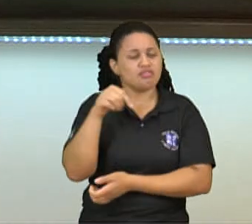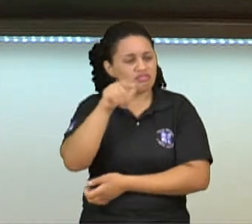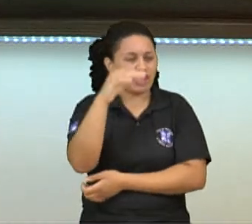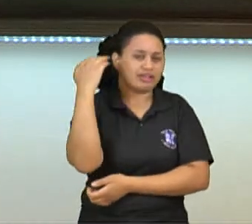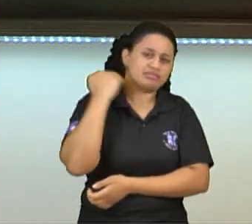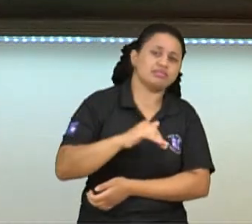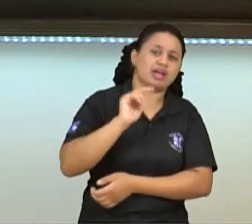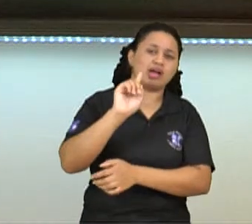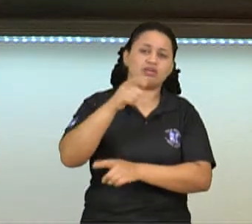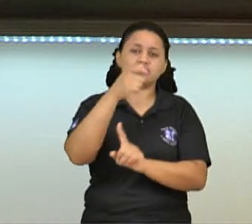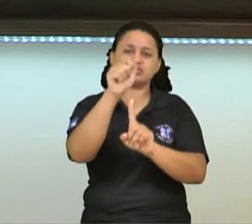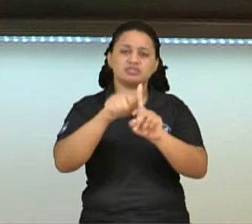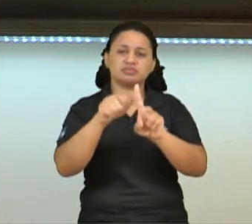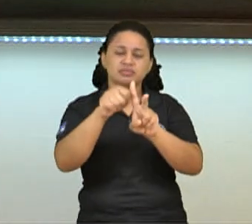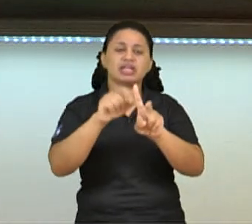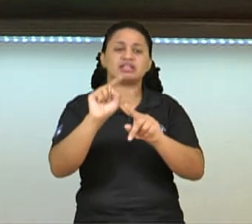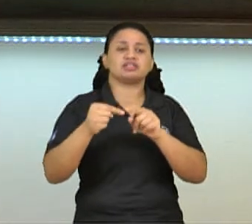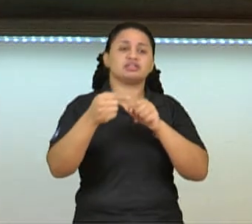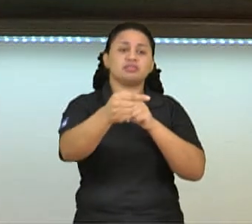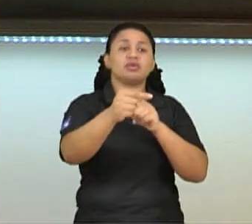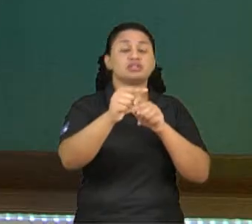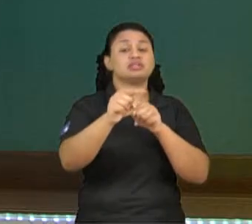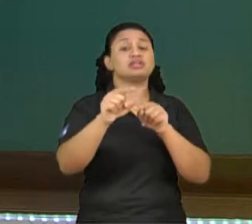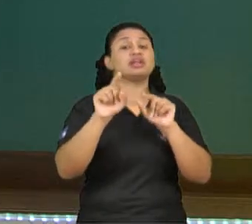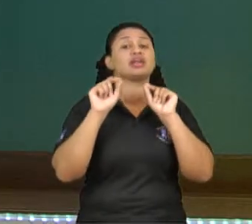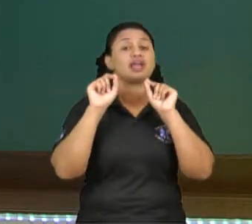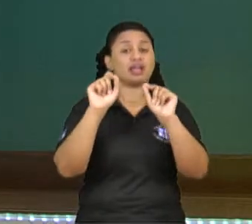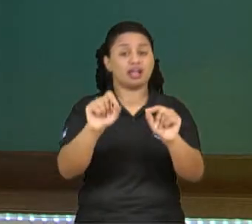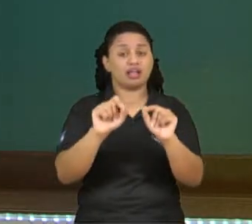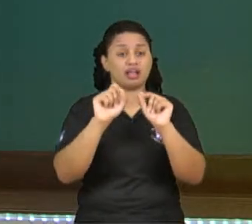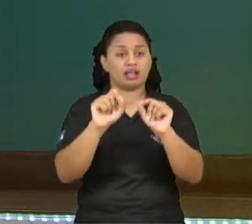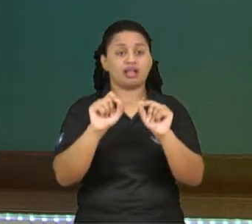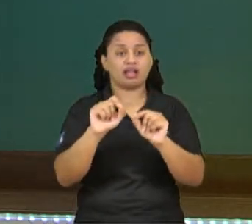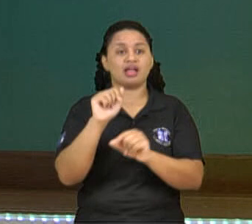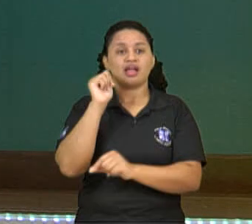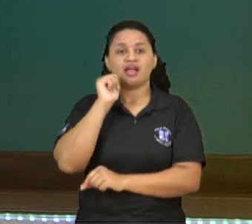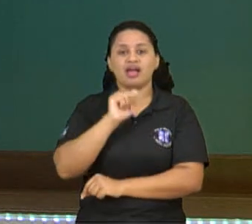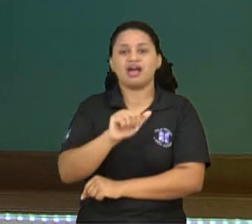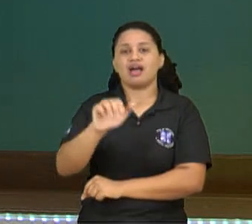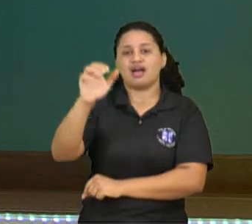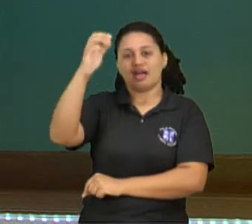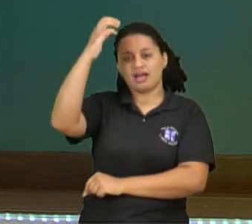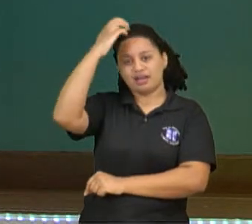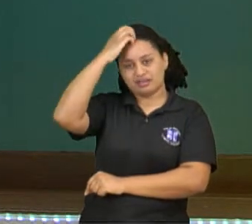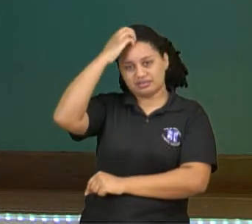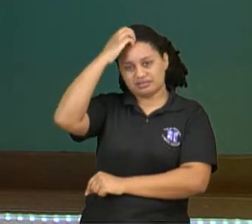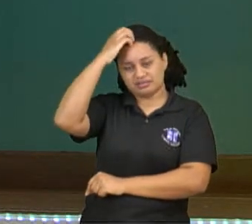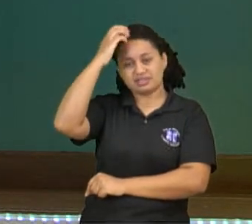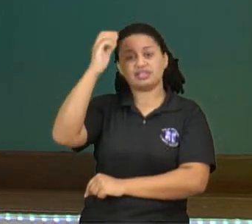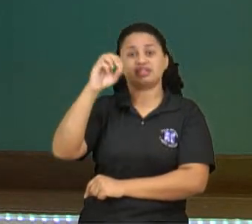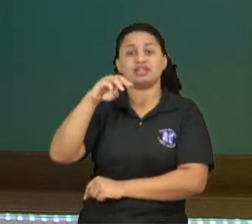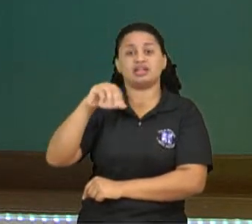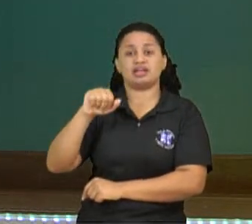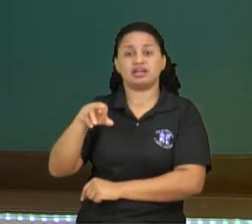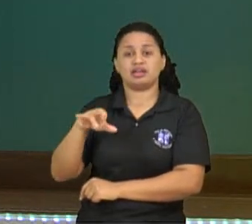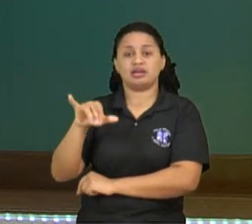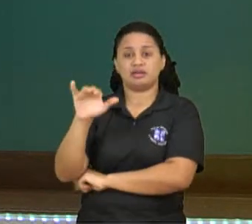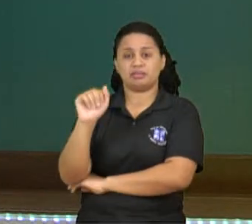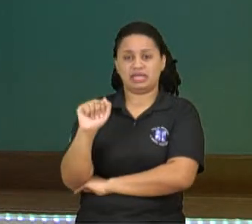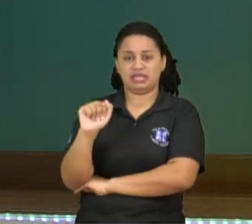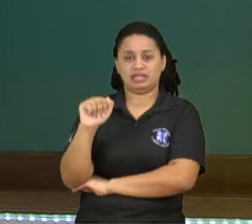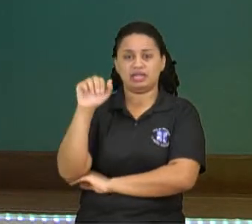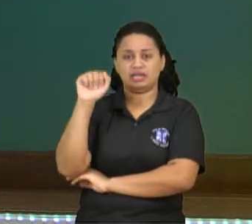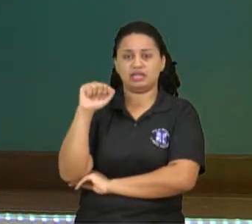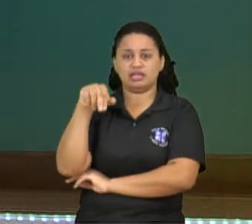Meses depois, quem vai ser guilhotinada também é a rainha Maria Antonieta. Nós vemos aí um